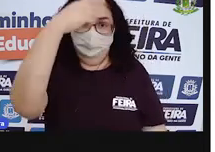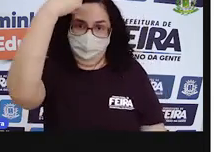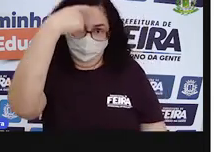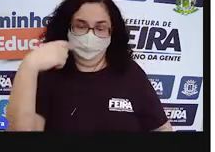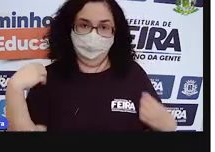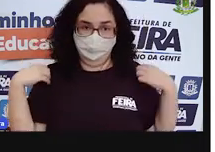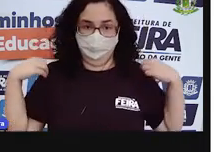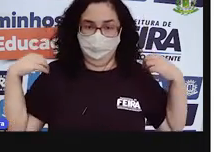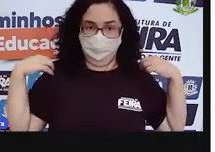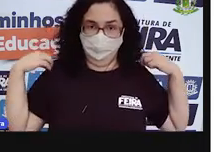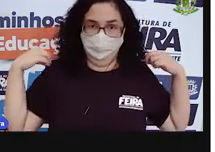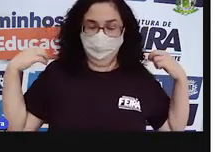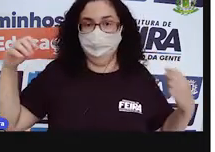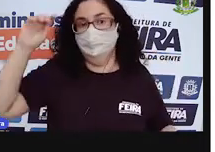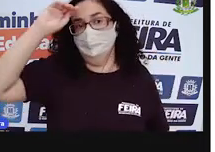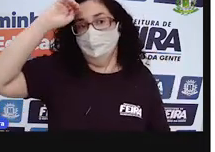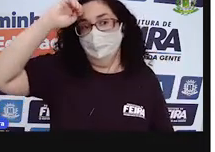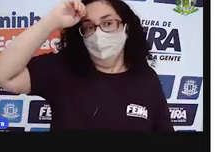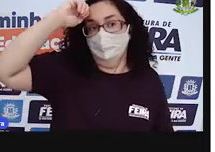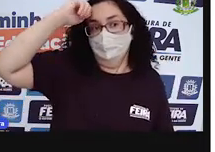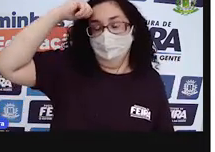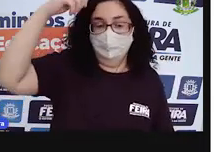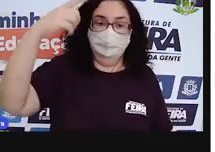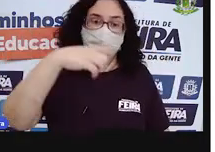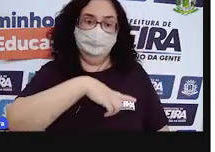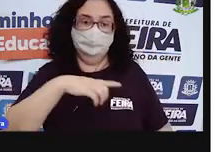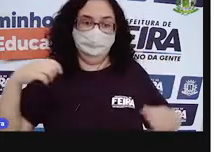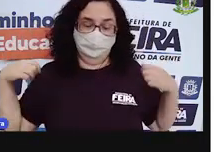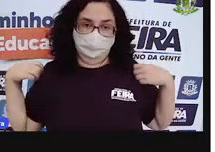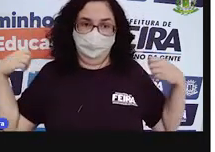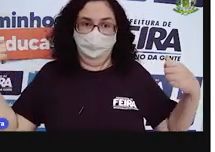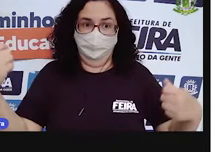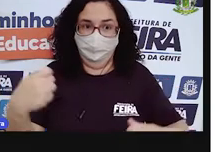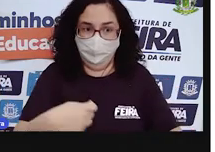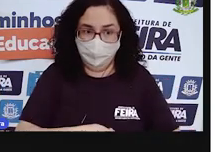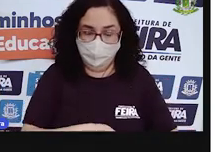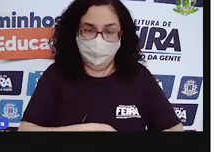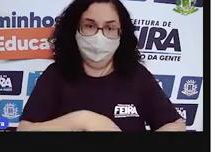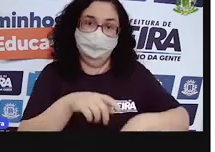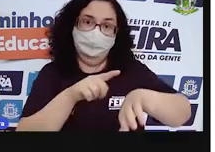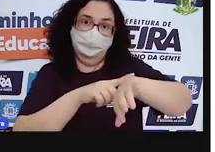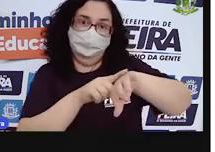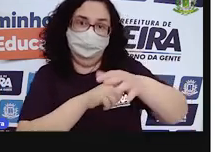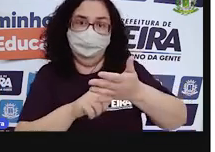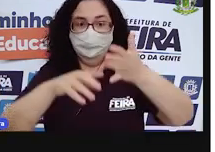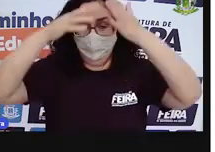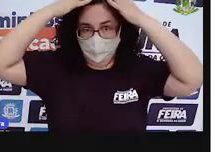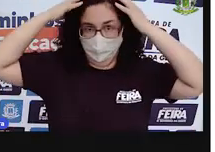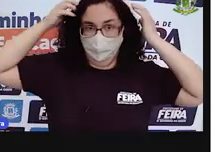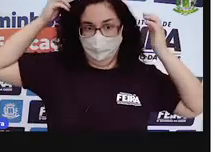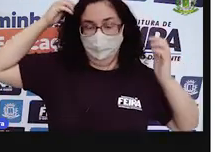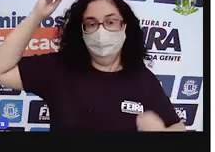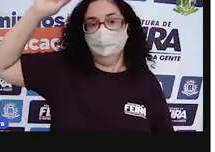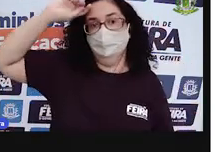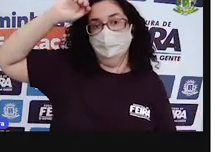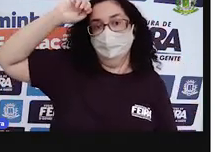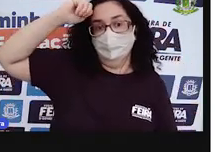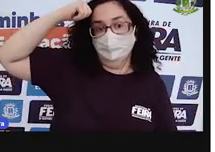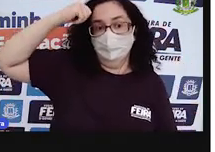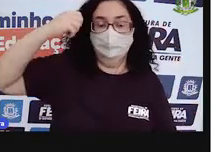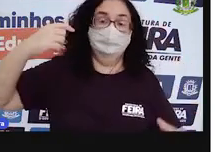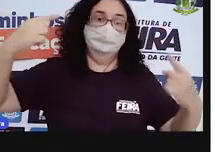vestindo uma camisa preta por cima eu tenho jaleco branco minha pele é branca Meu cabelo é preto